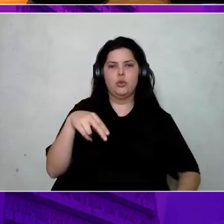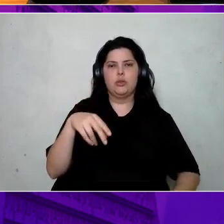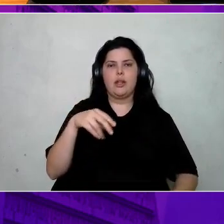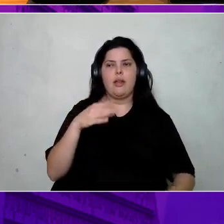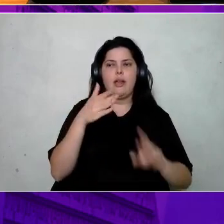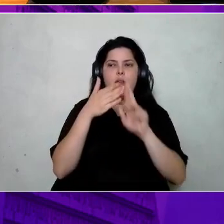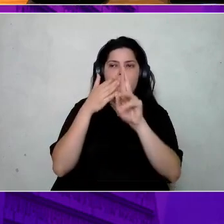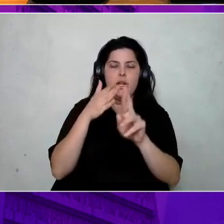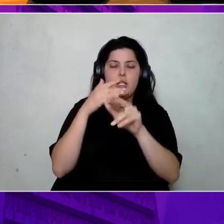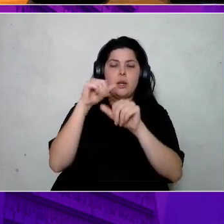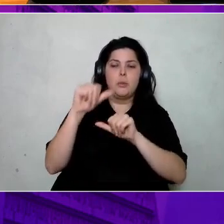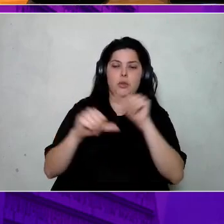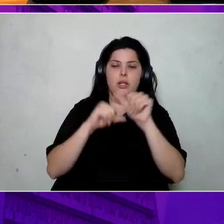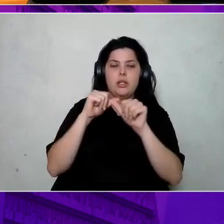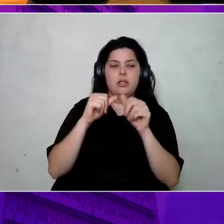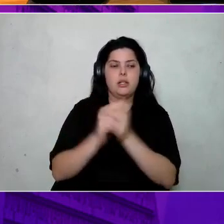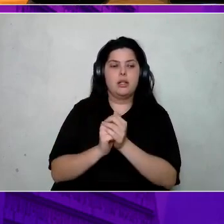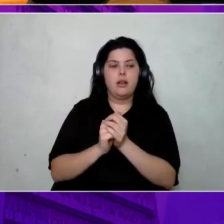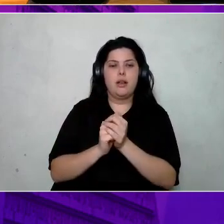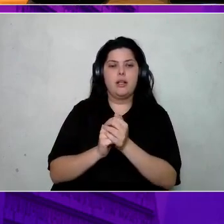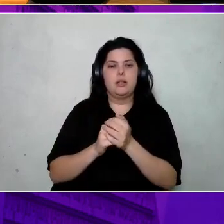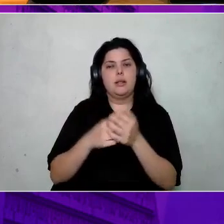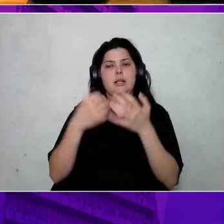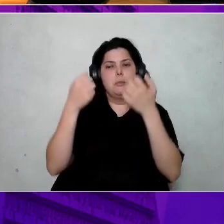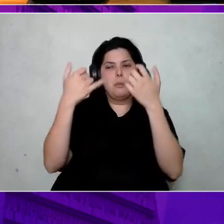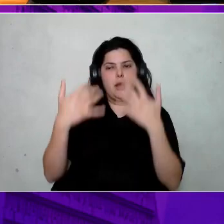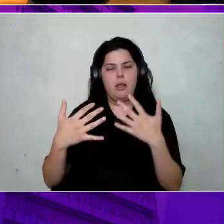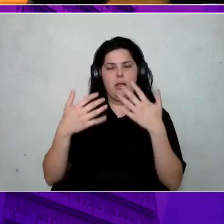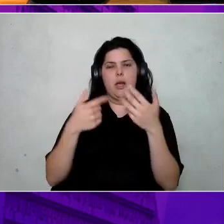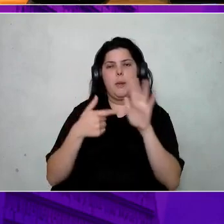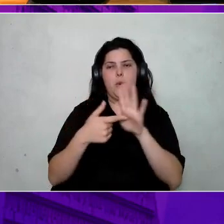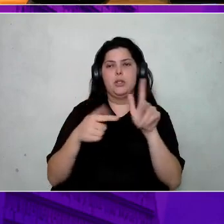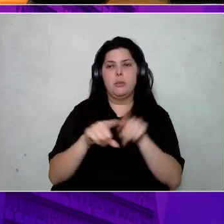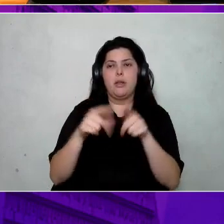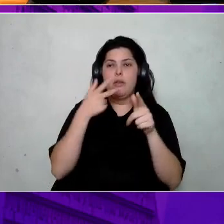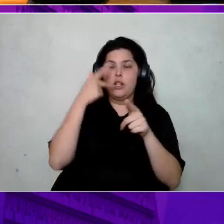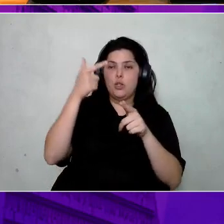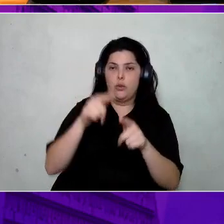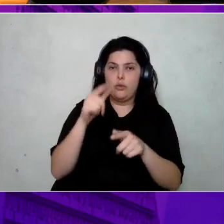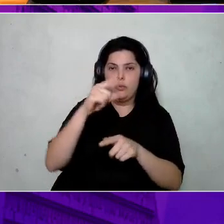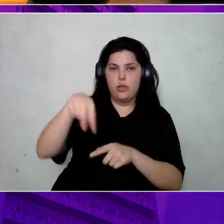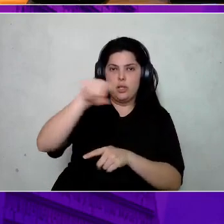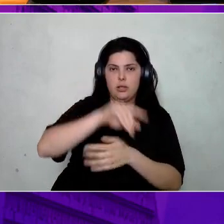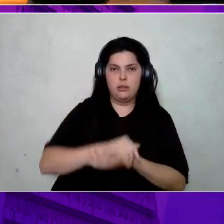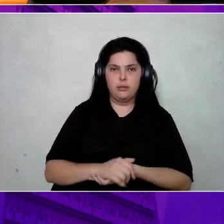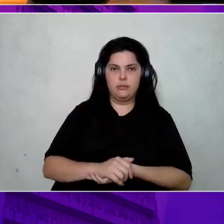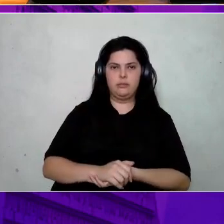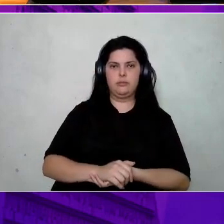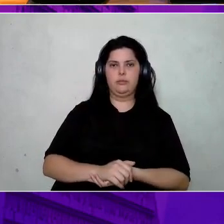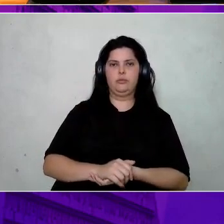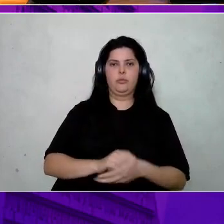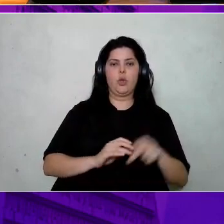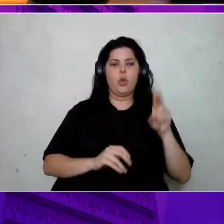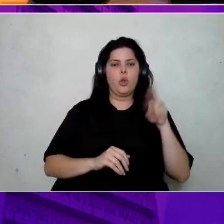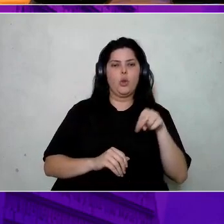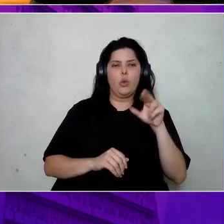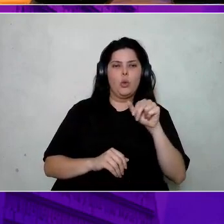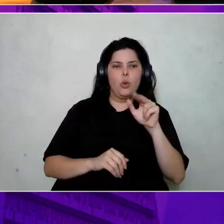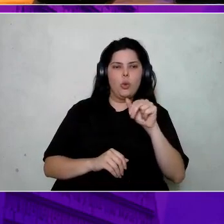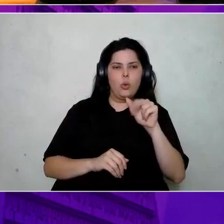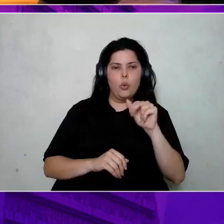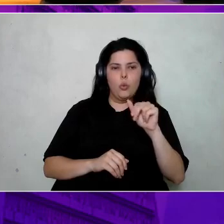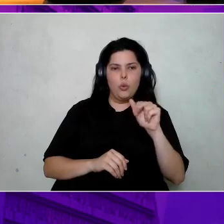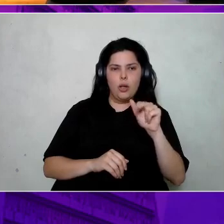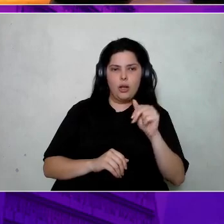esse é um dos pontos que ele traz bastante forte, e esse eu queria reforçar aqui com vocês. Nunca provoque, né, seja